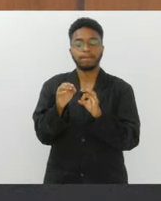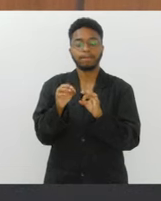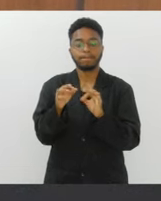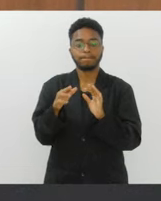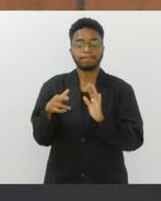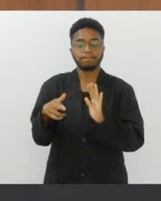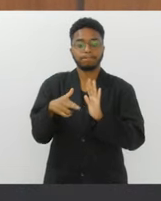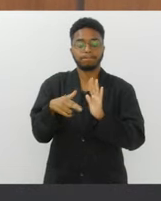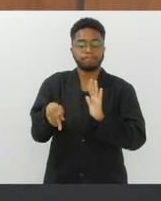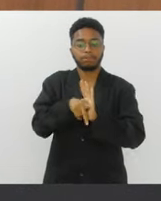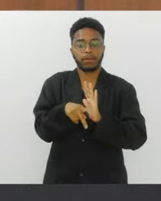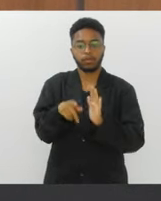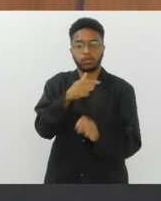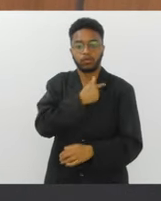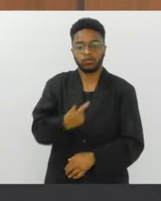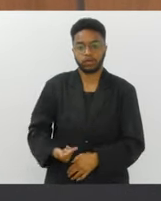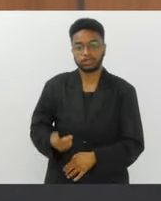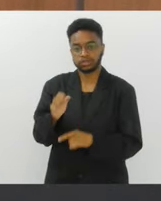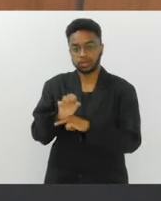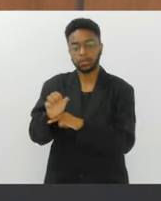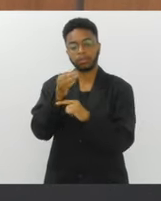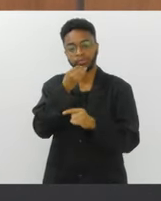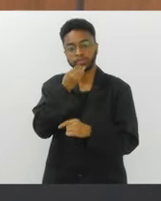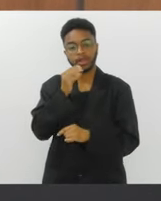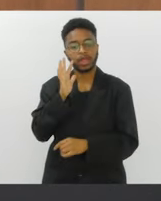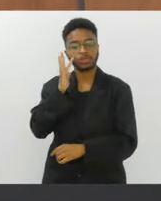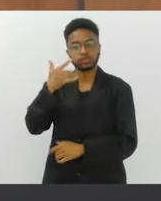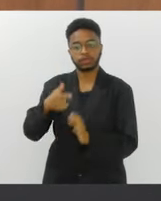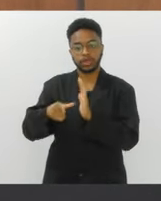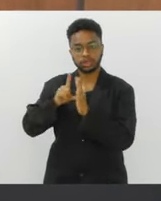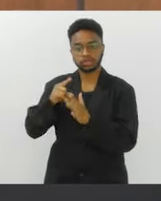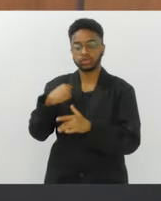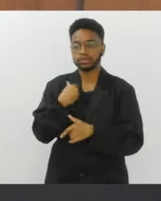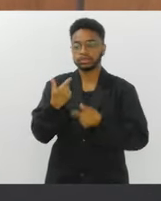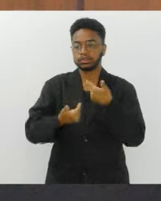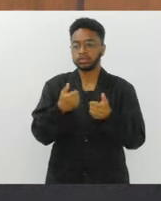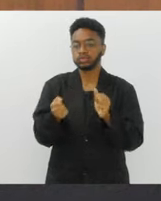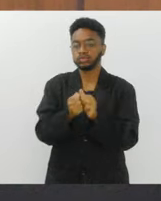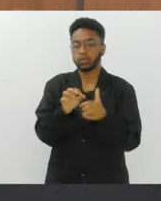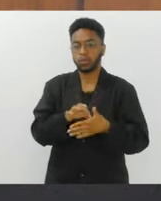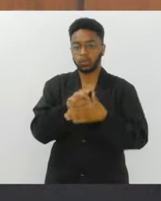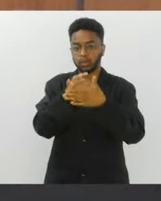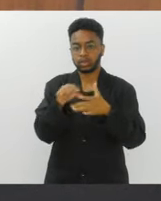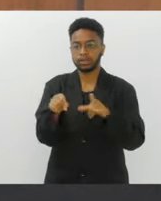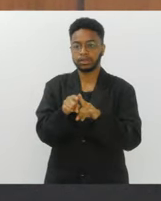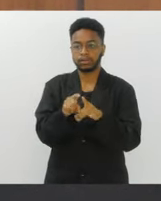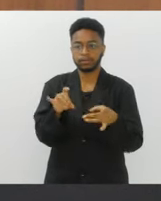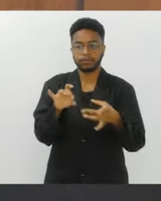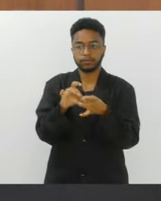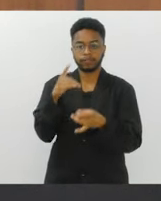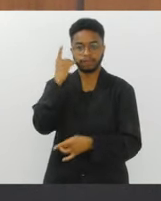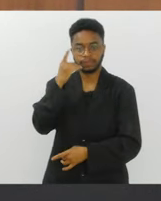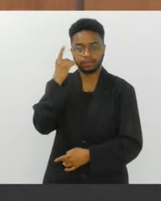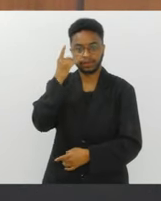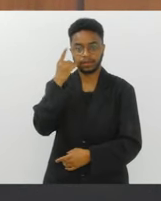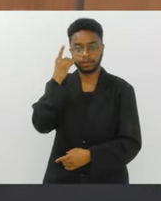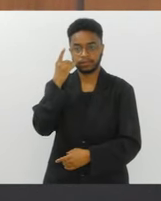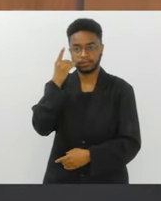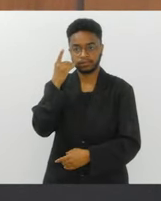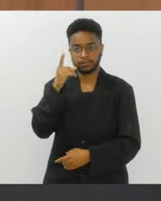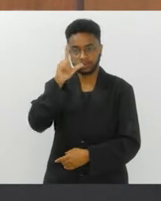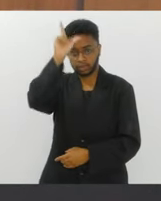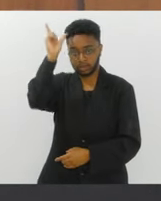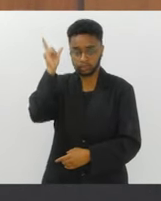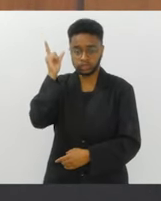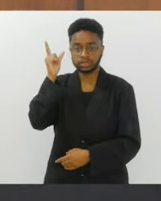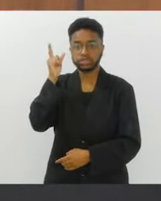ter resolvido isso há muito tempo. A gente trabalhou aqui com liderança, inclusive, do deputado